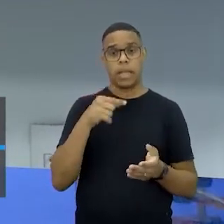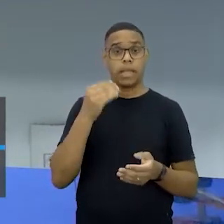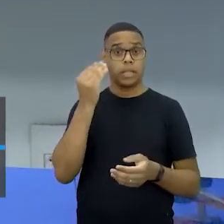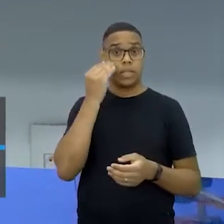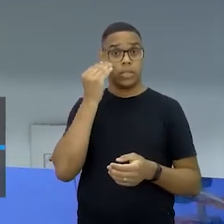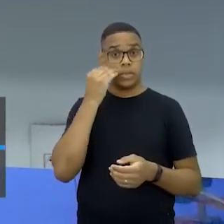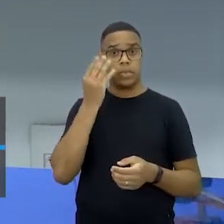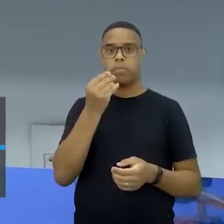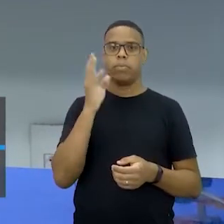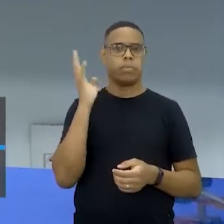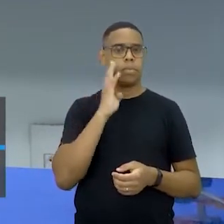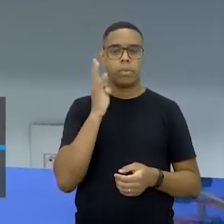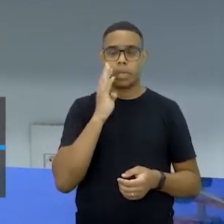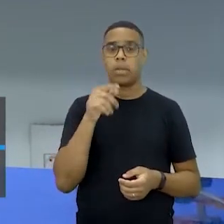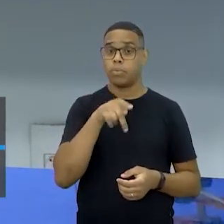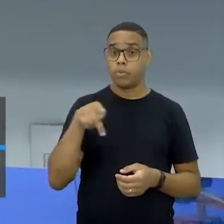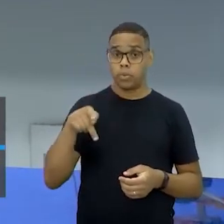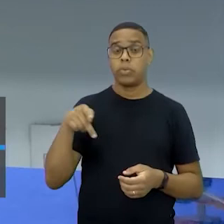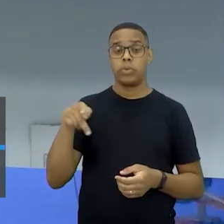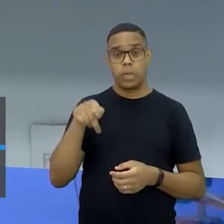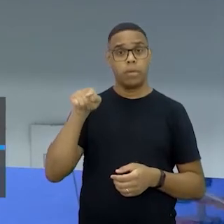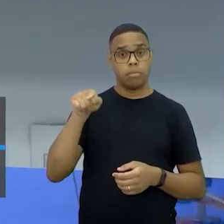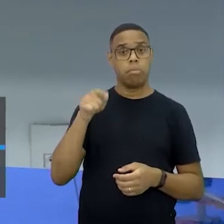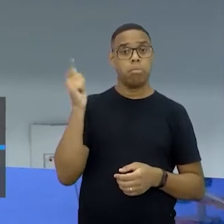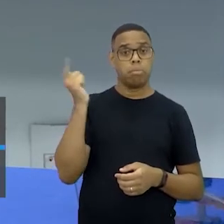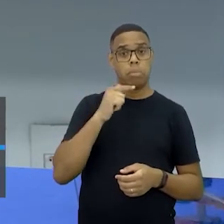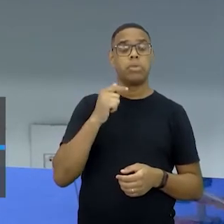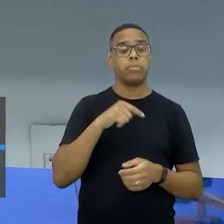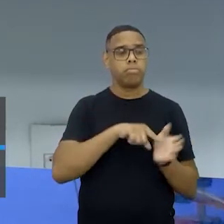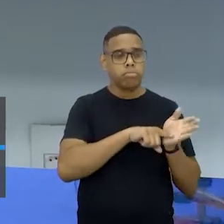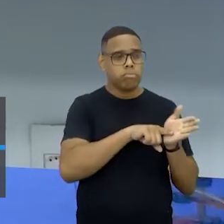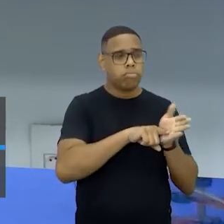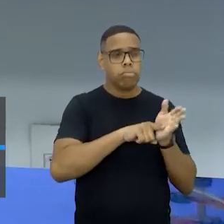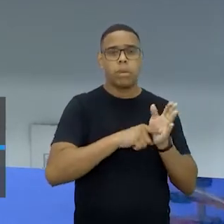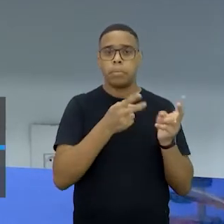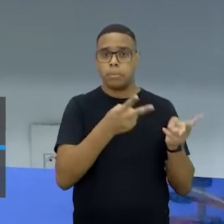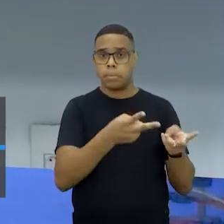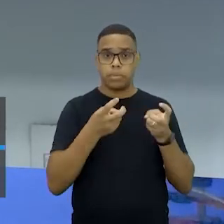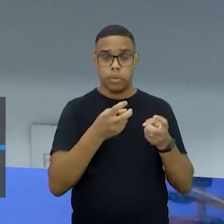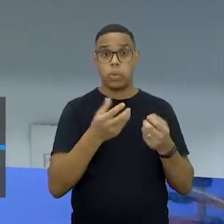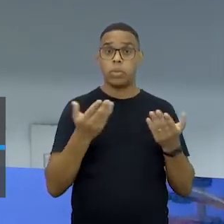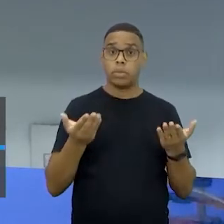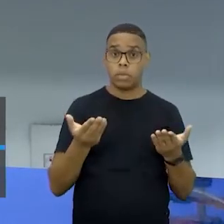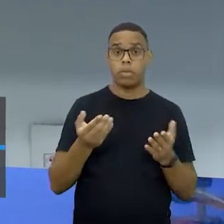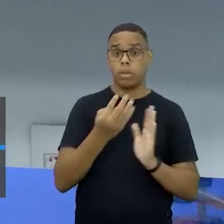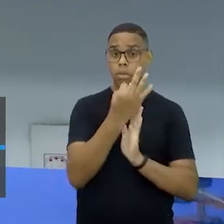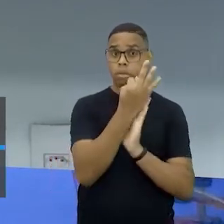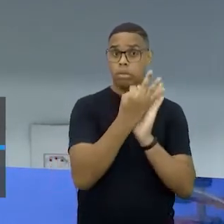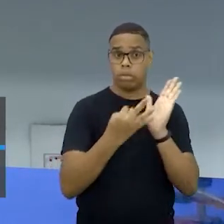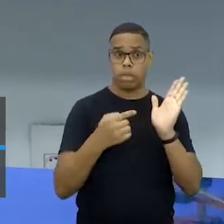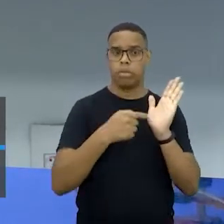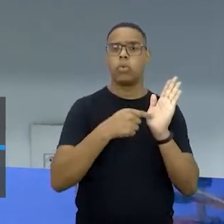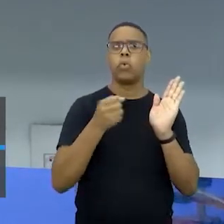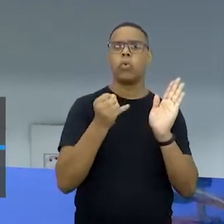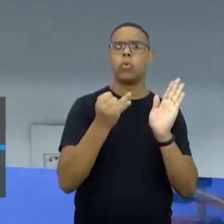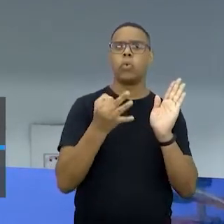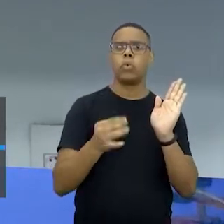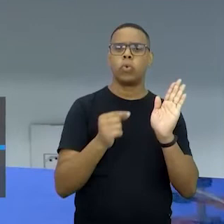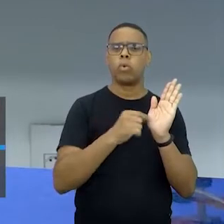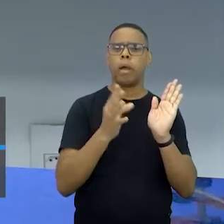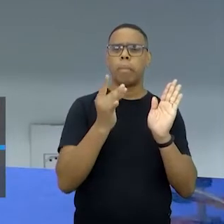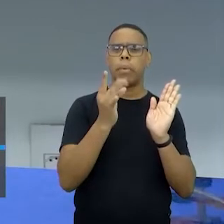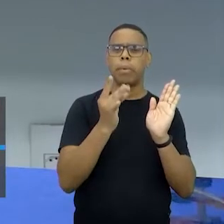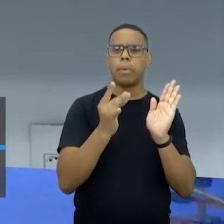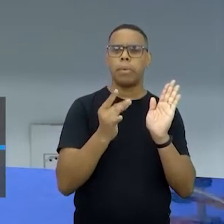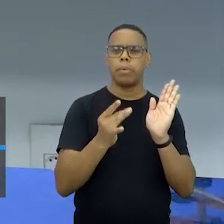foi um experimento bem bacana que a professora conseguiu aí desenvolver e aí esse texto relata né com